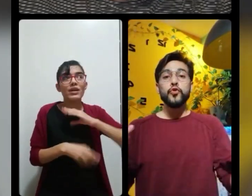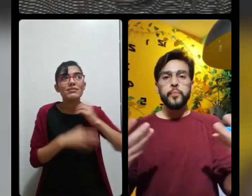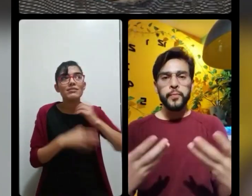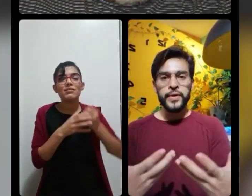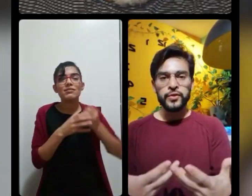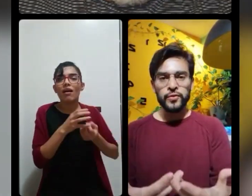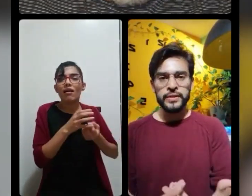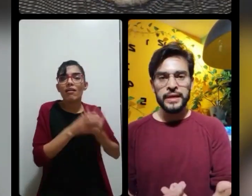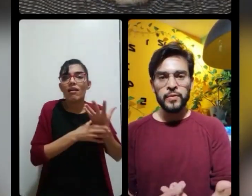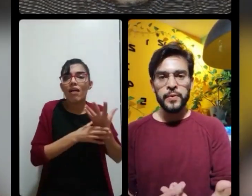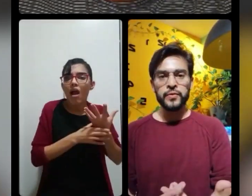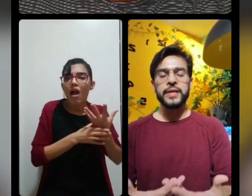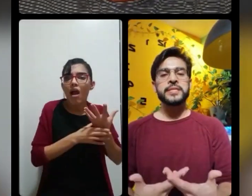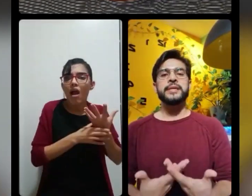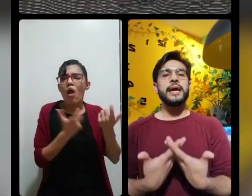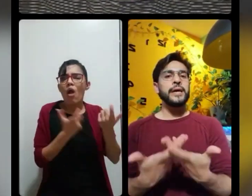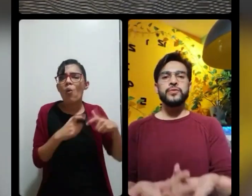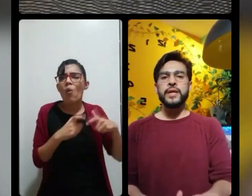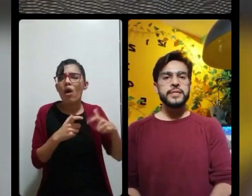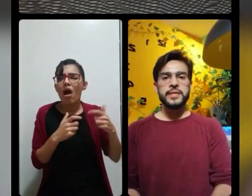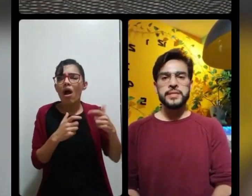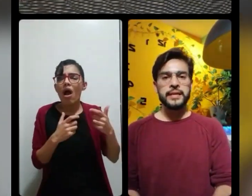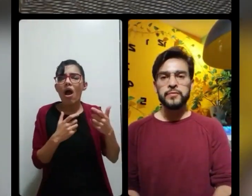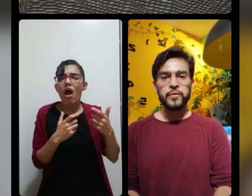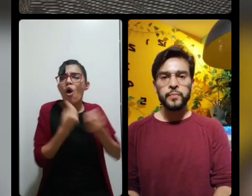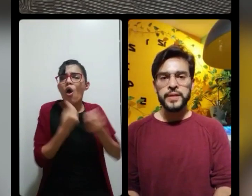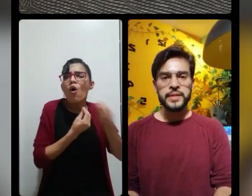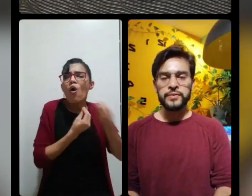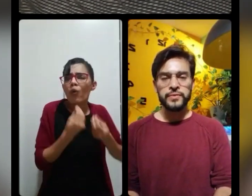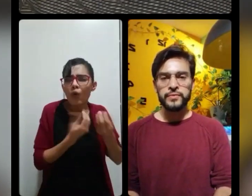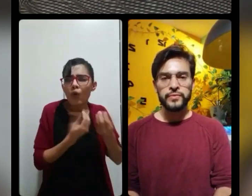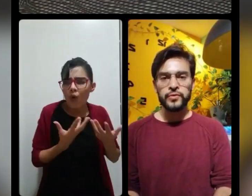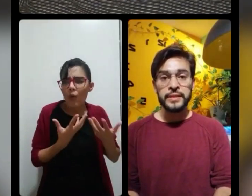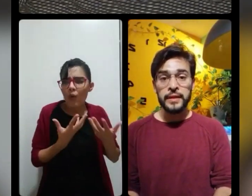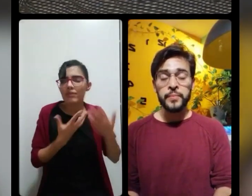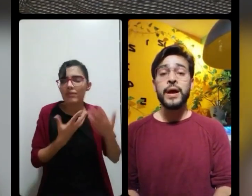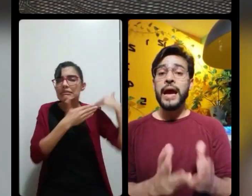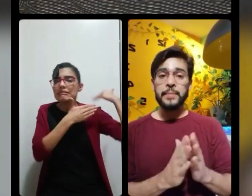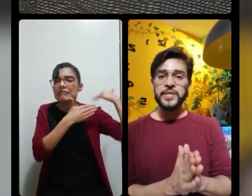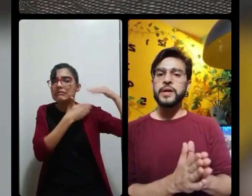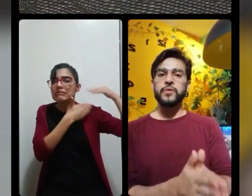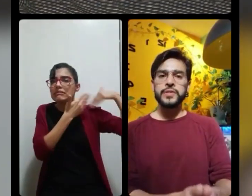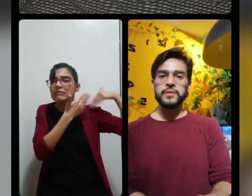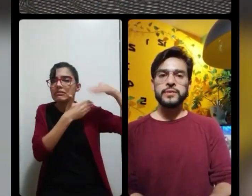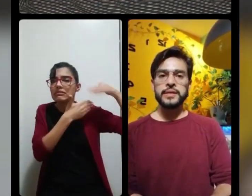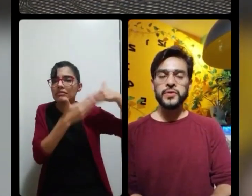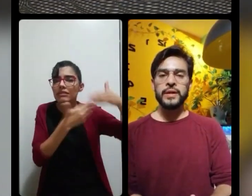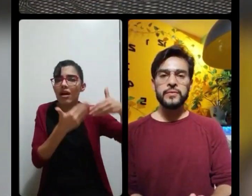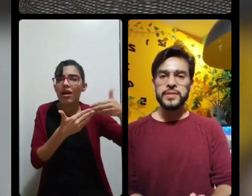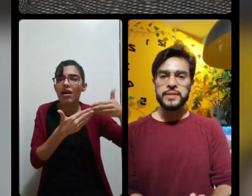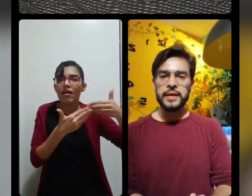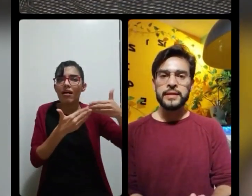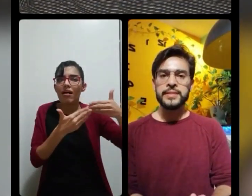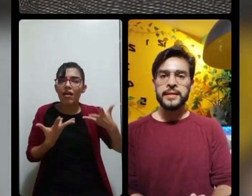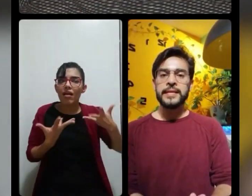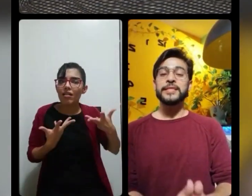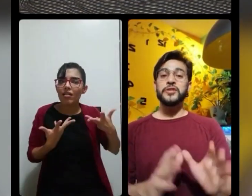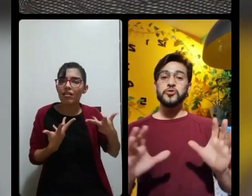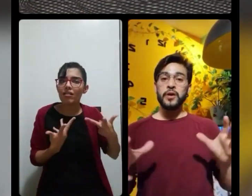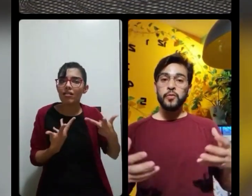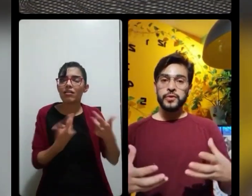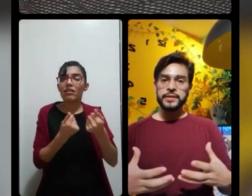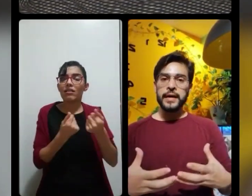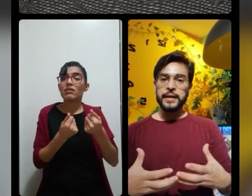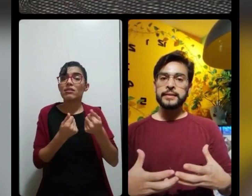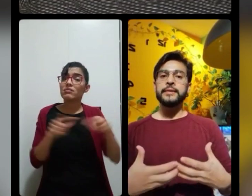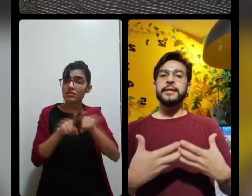do grupo em torno da língua portuguesa que amadurece essa língua com o passar do tempo. A mesma coisa acontece com a língua de sinais.